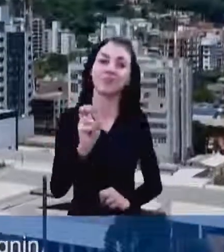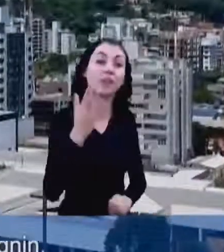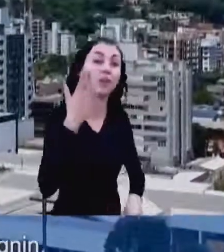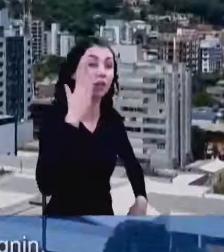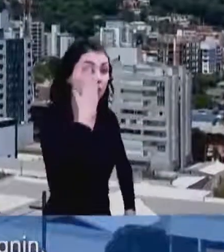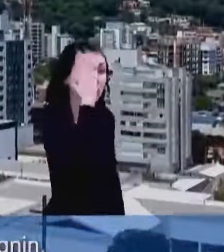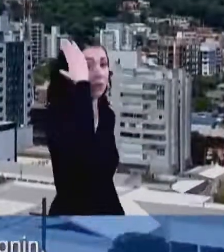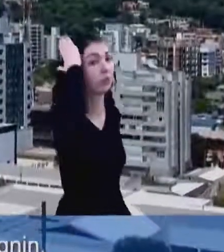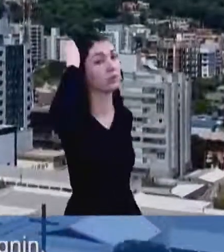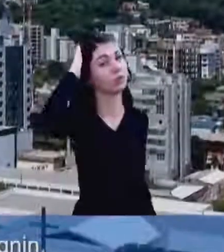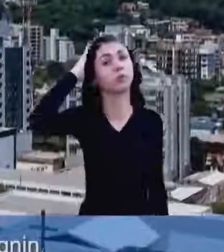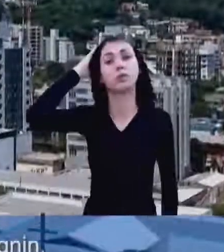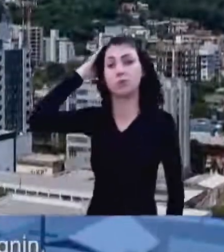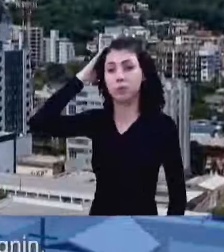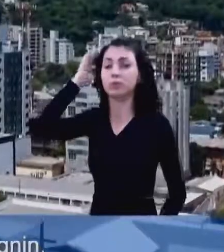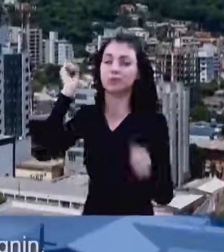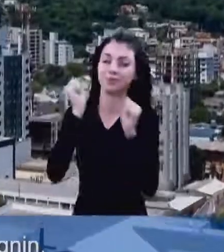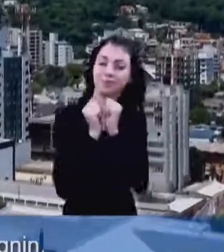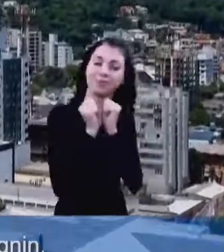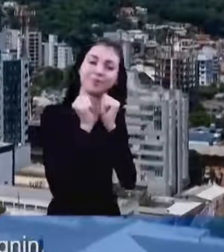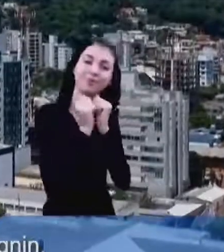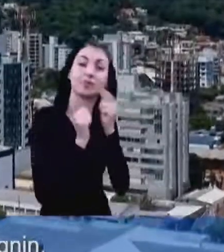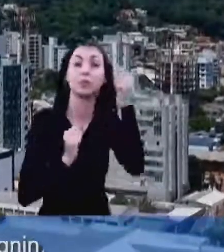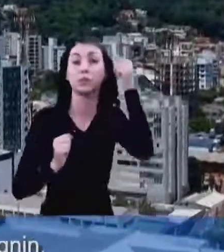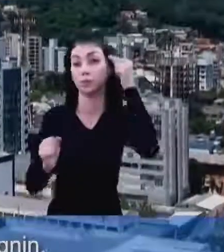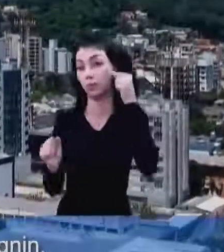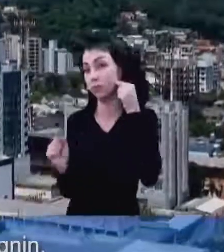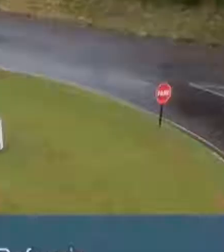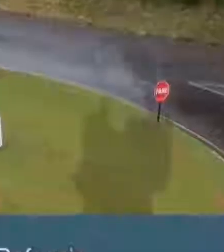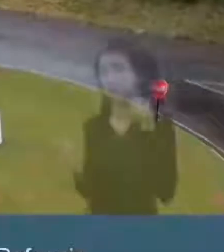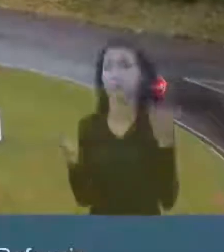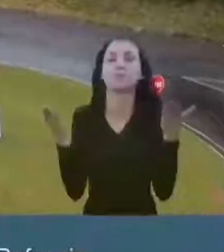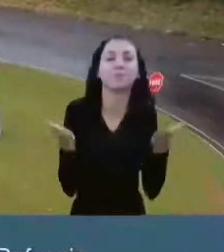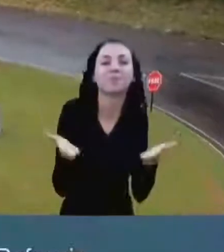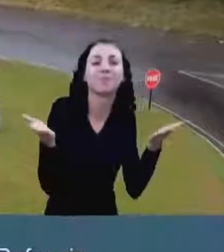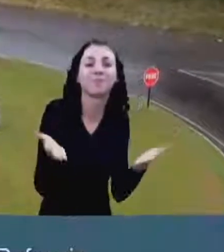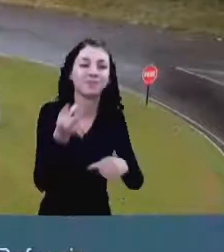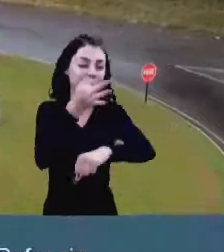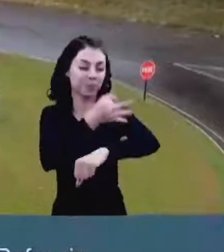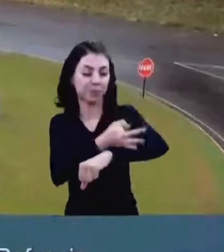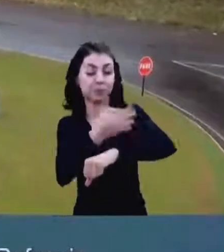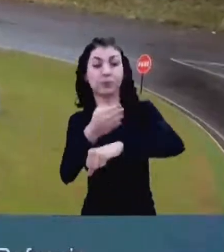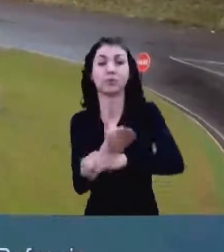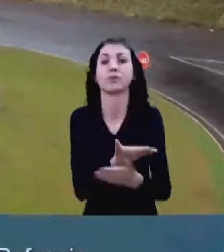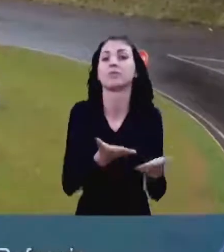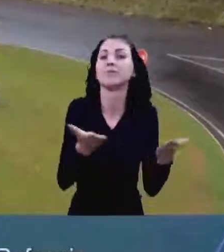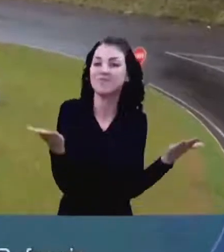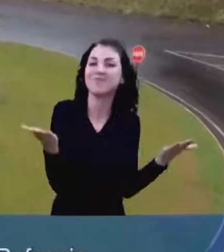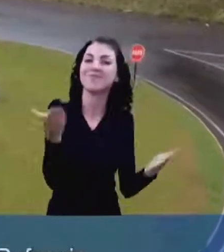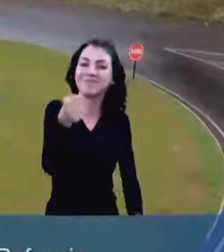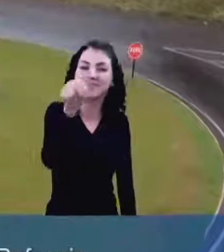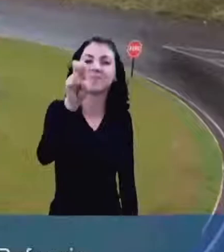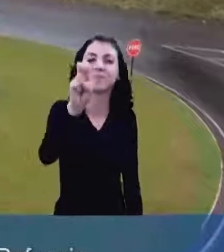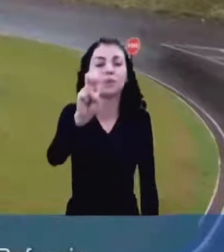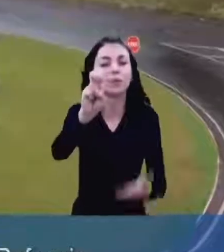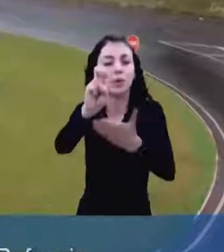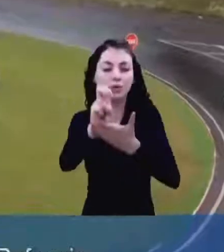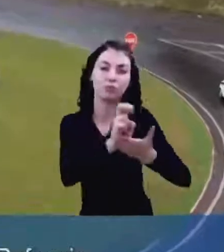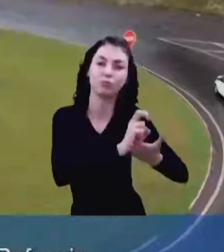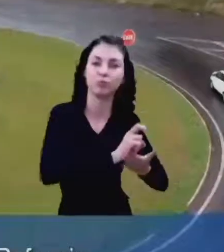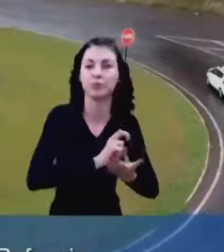sim. Aires Tomazoni e Camilo Rafael. Agora Francisco Beltrão é 15